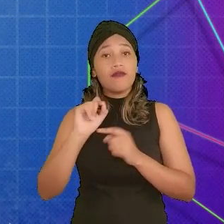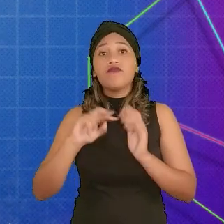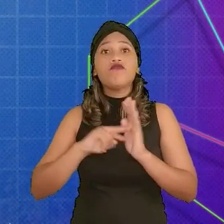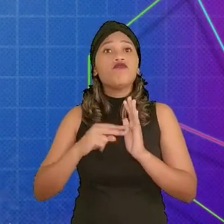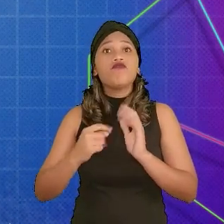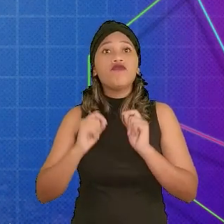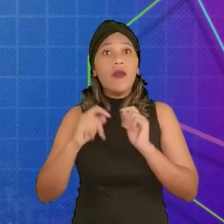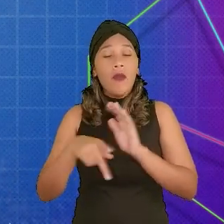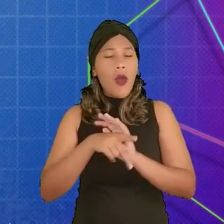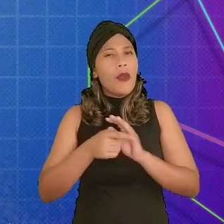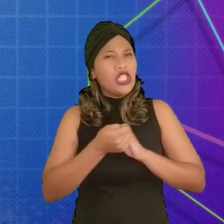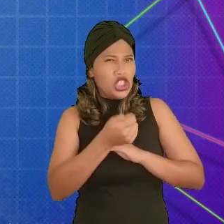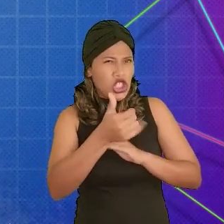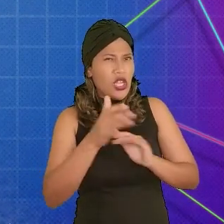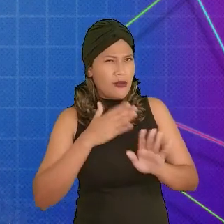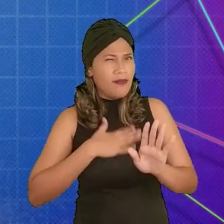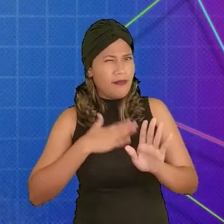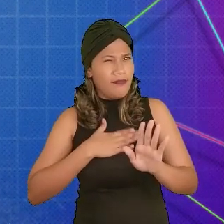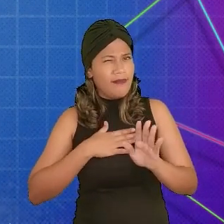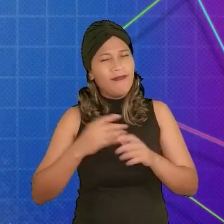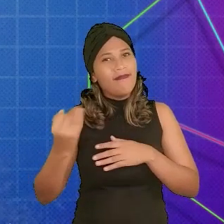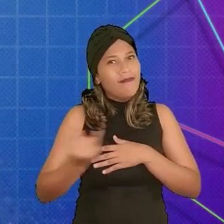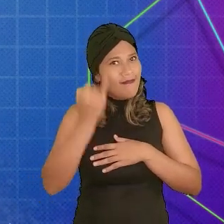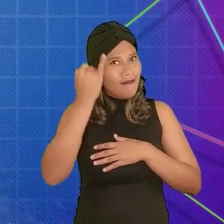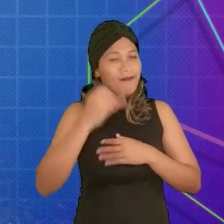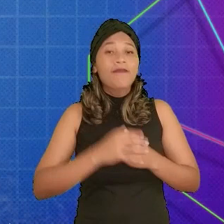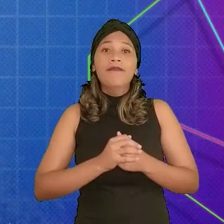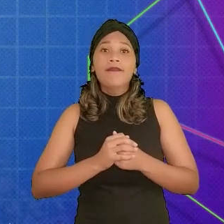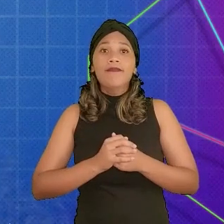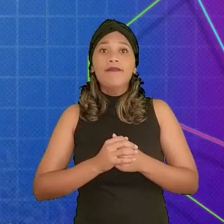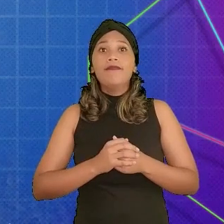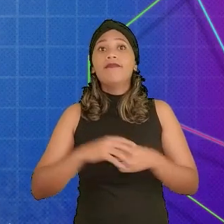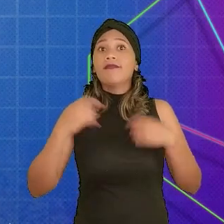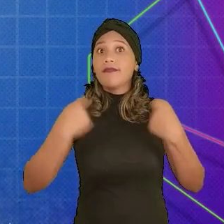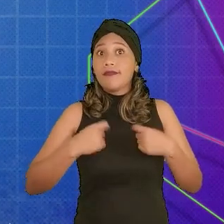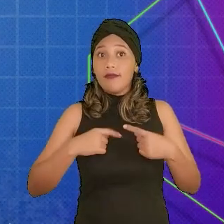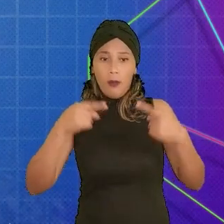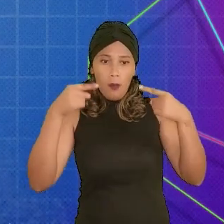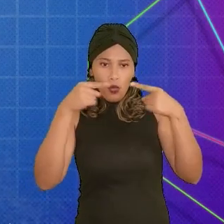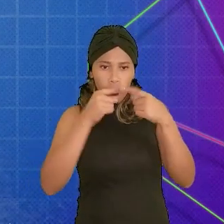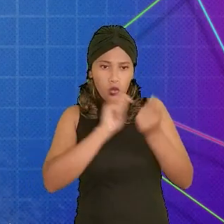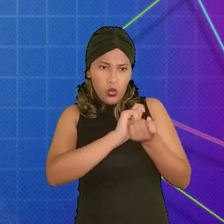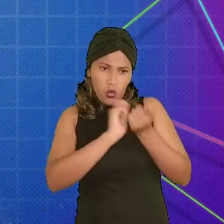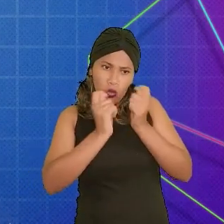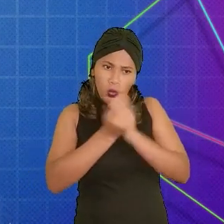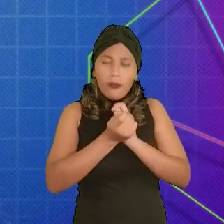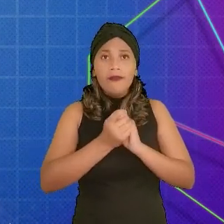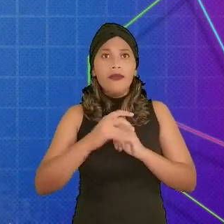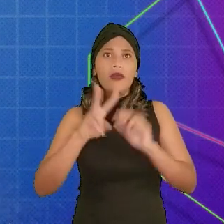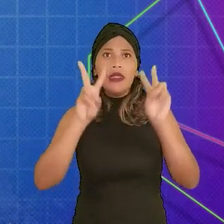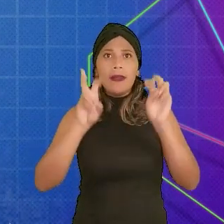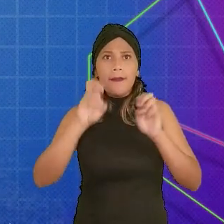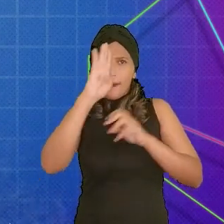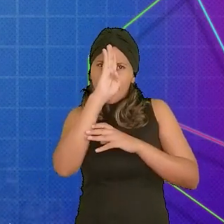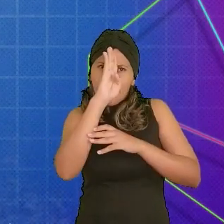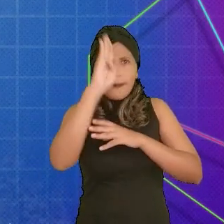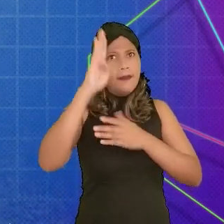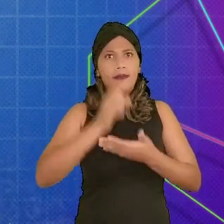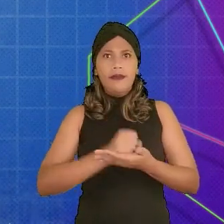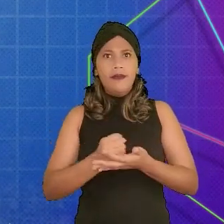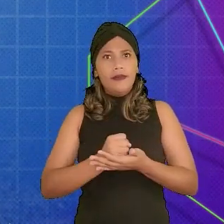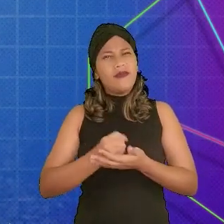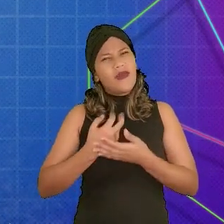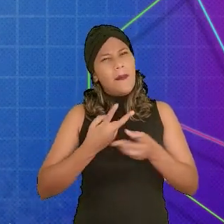vou te dar algumas dicas desse elemento tão importante. A mecânica deve se adequar ao tema central do jogo. Você já deve